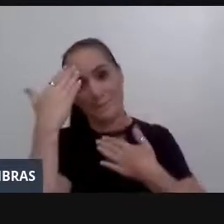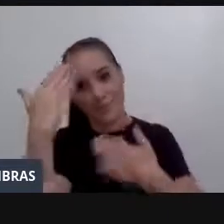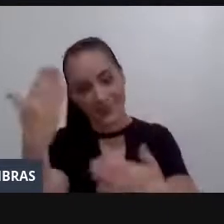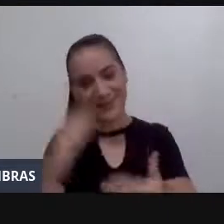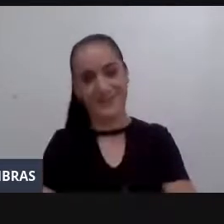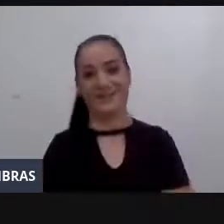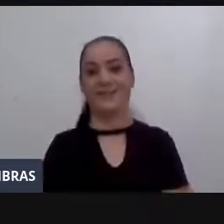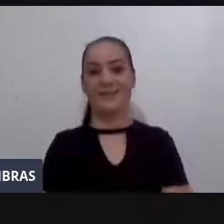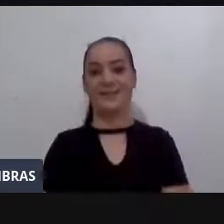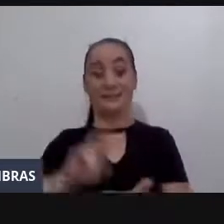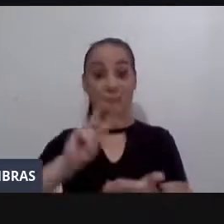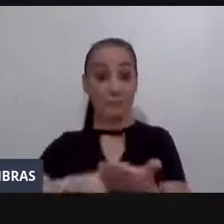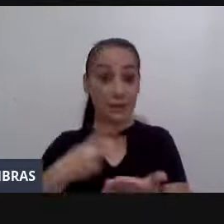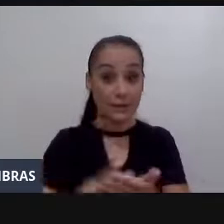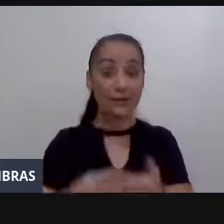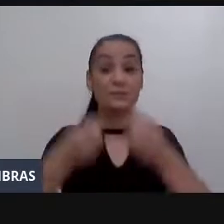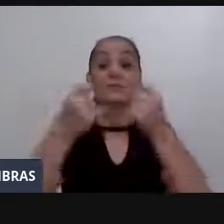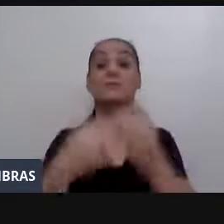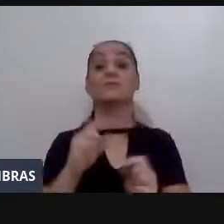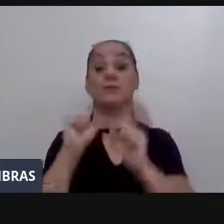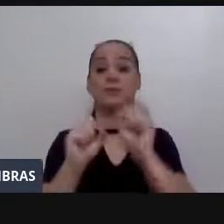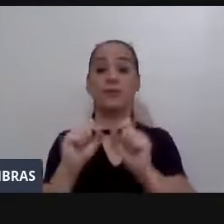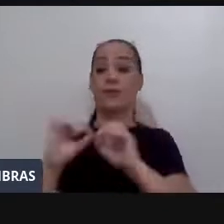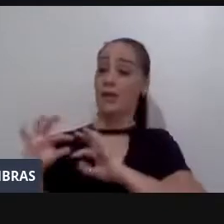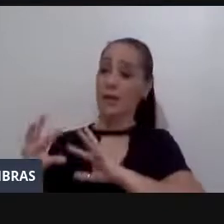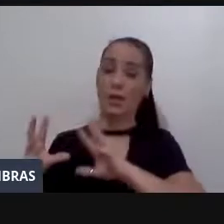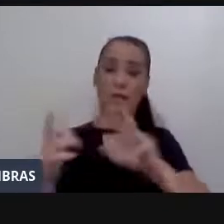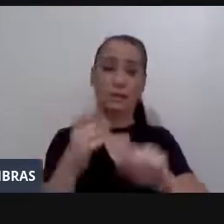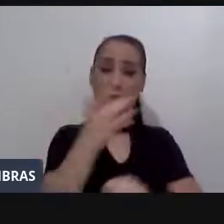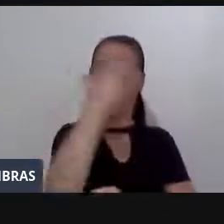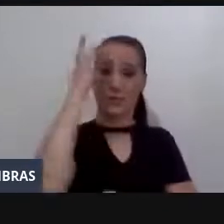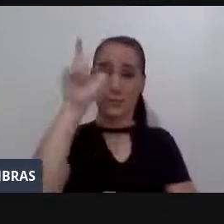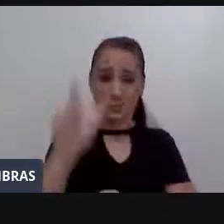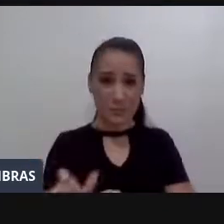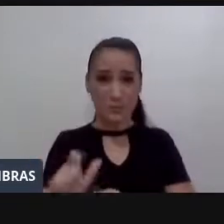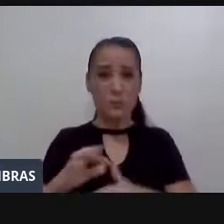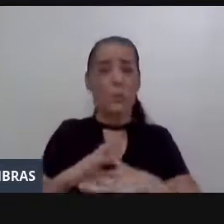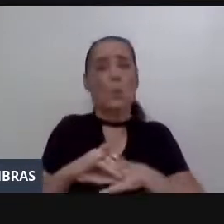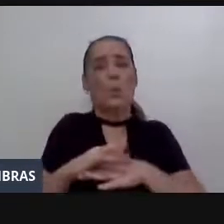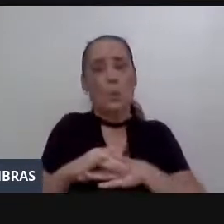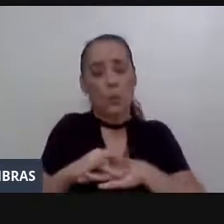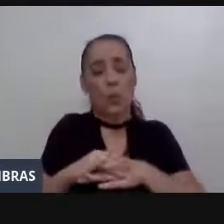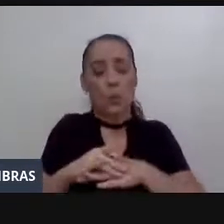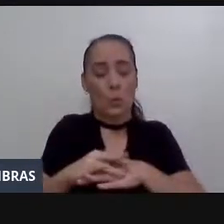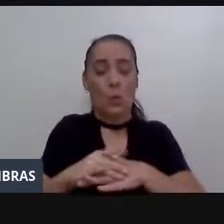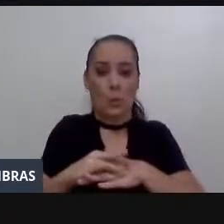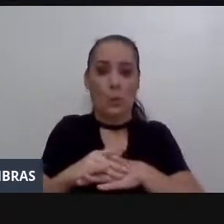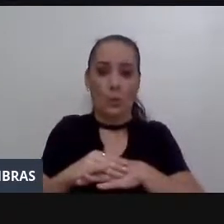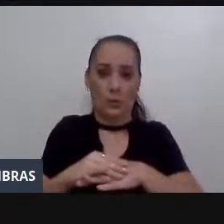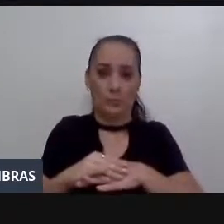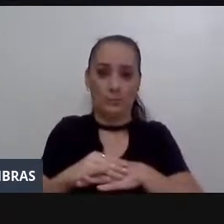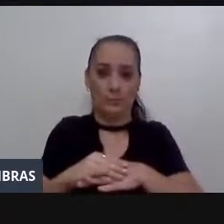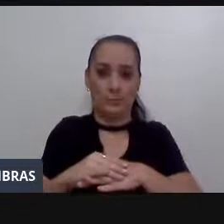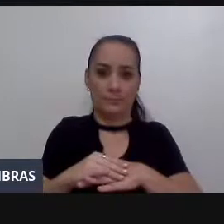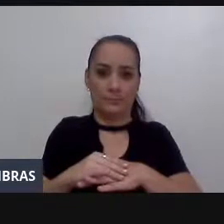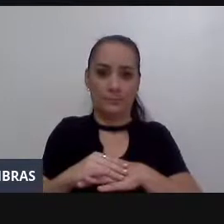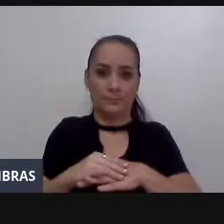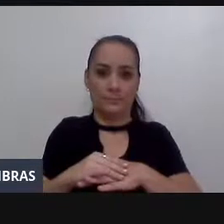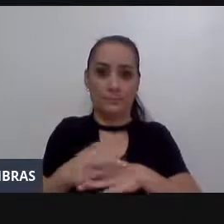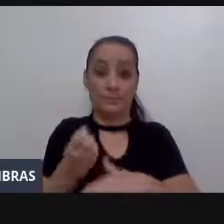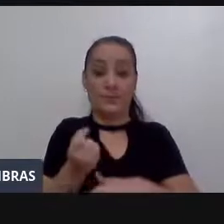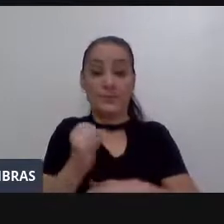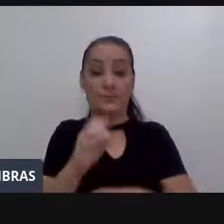a tradução, todo mundo se machuca quando o seu dia é